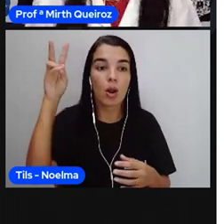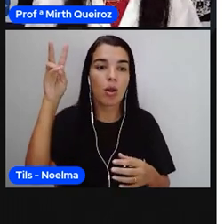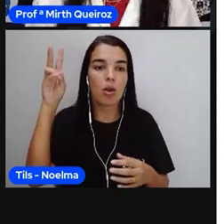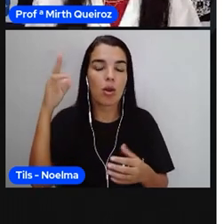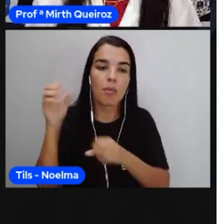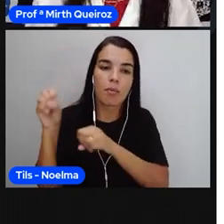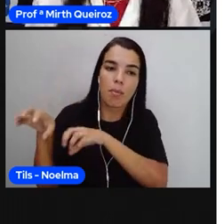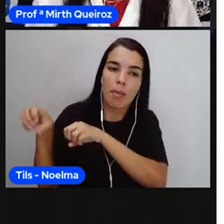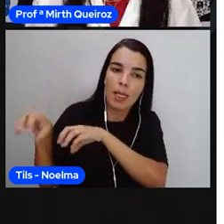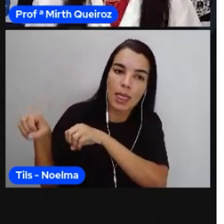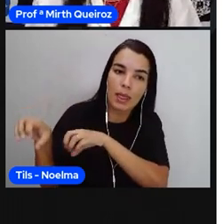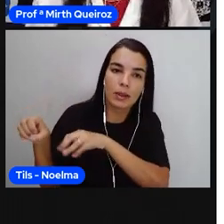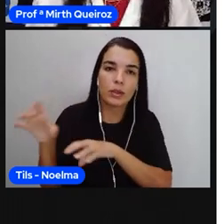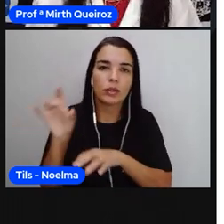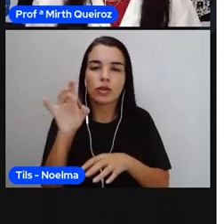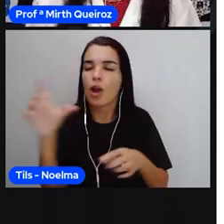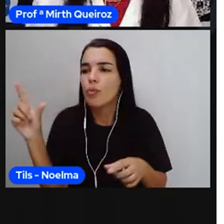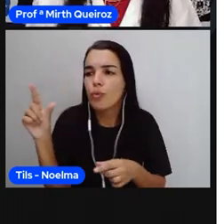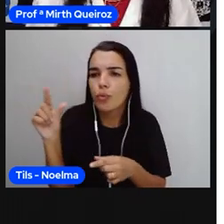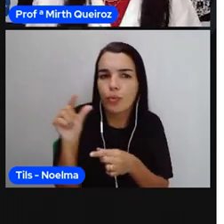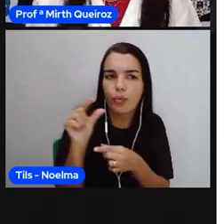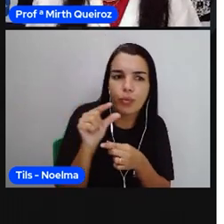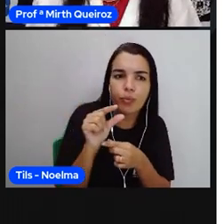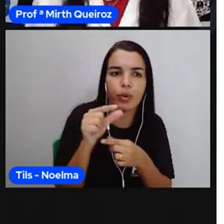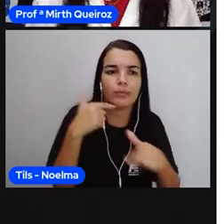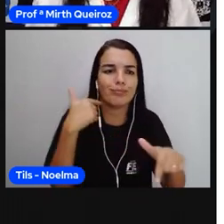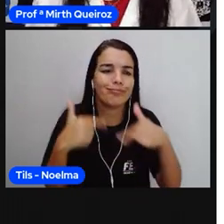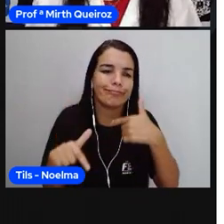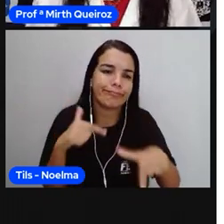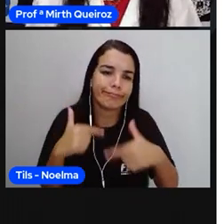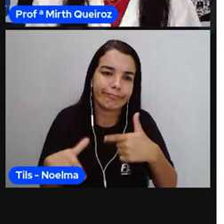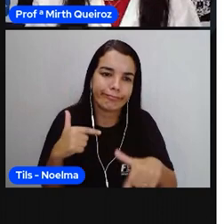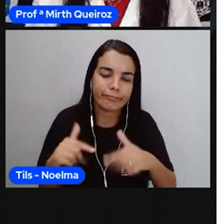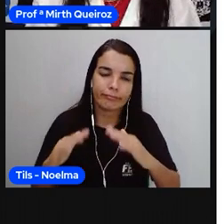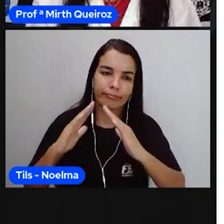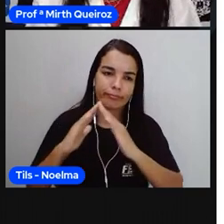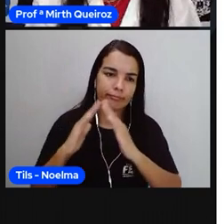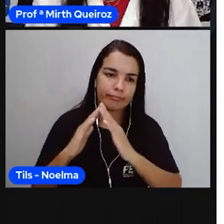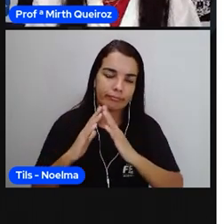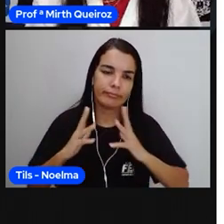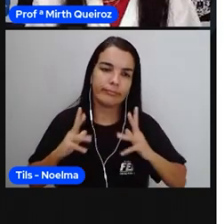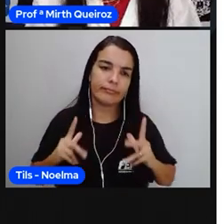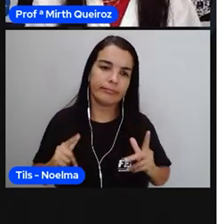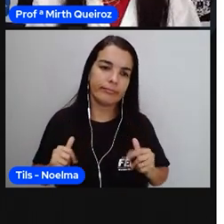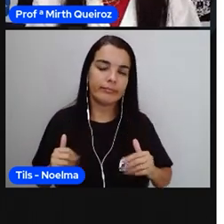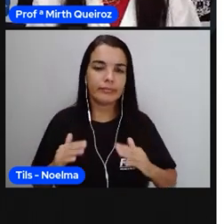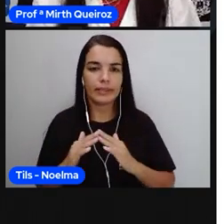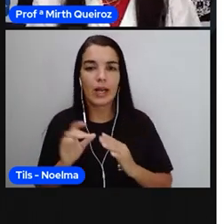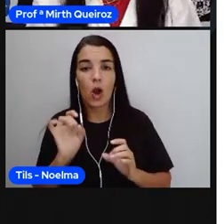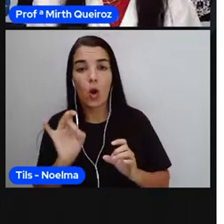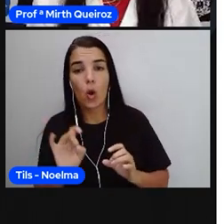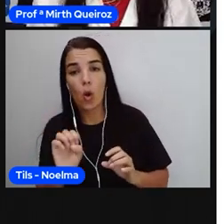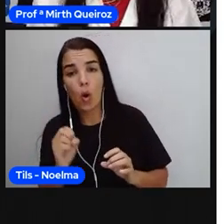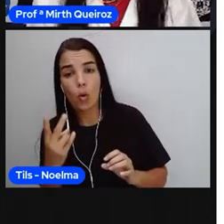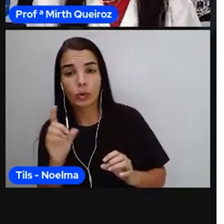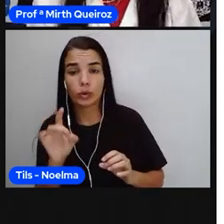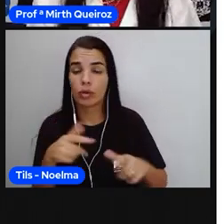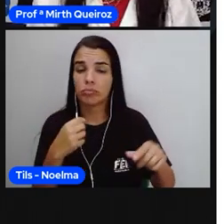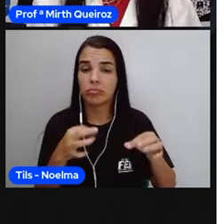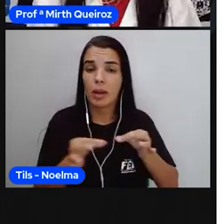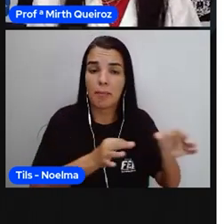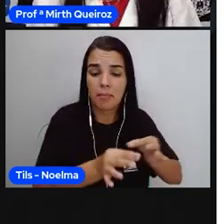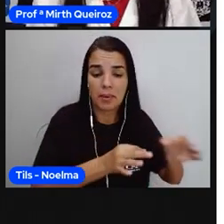se reduz apenas a serviços domésticos e a preparação dessa mulher para o casamento.